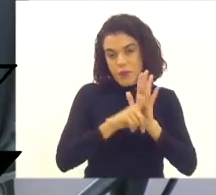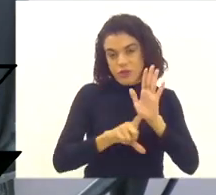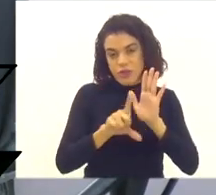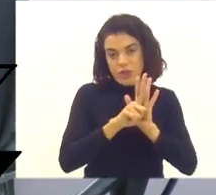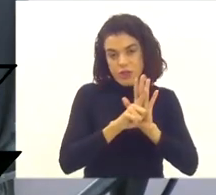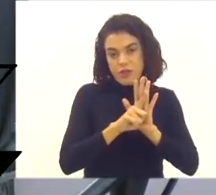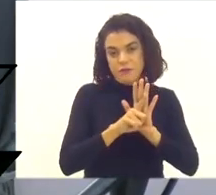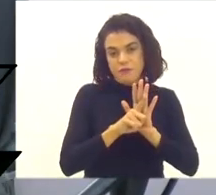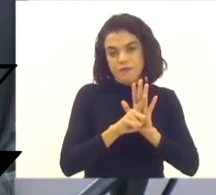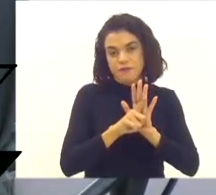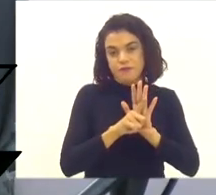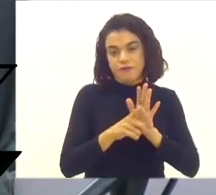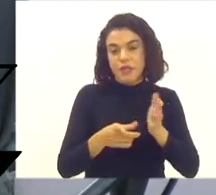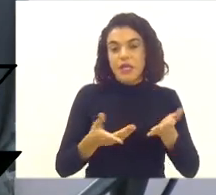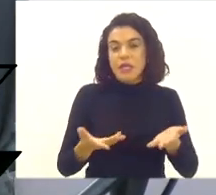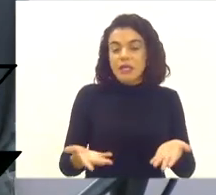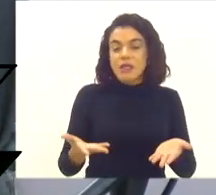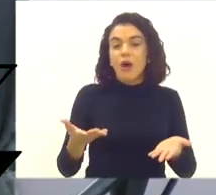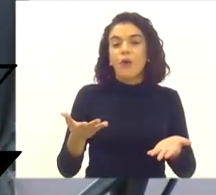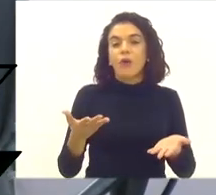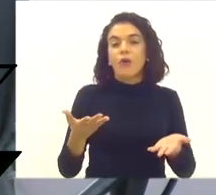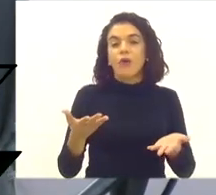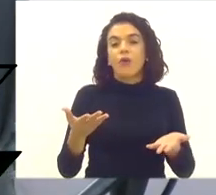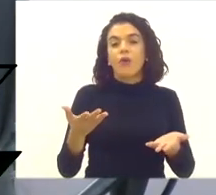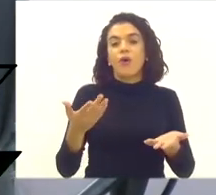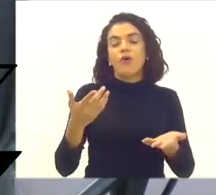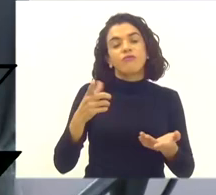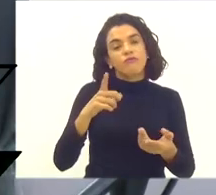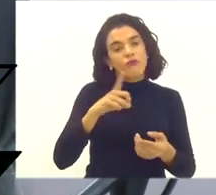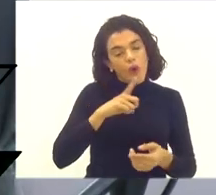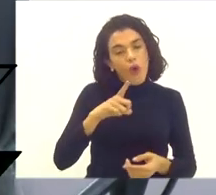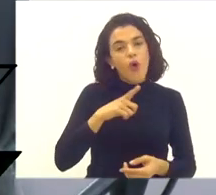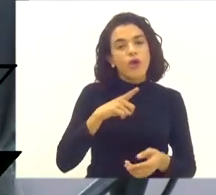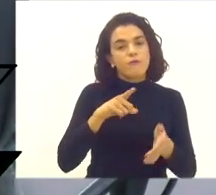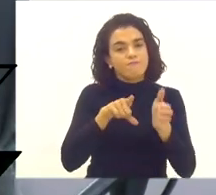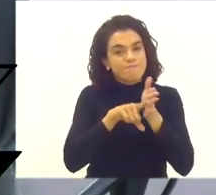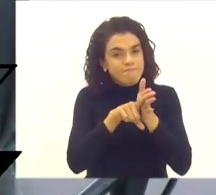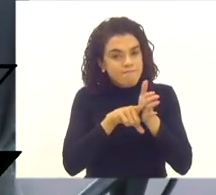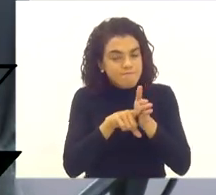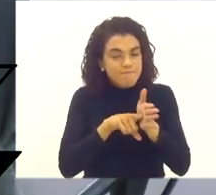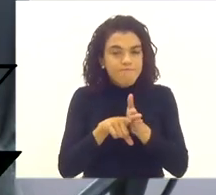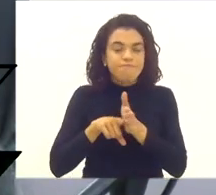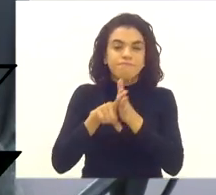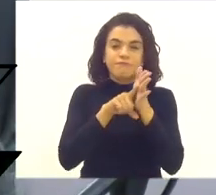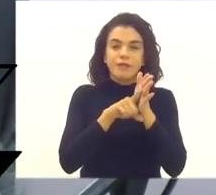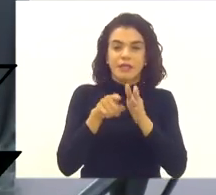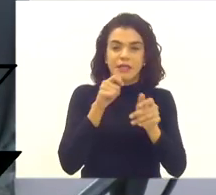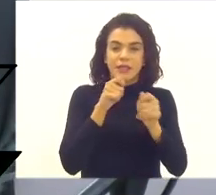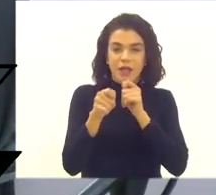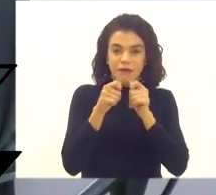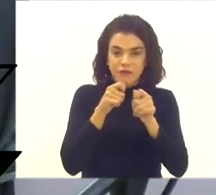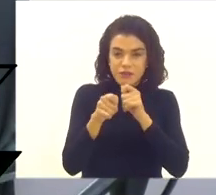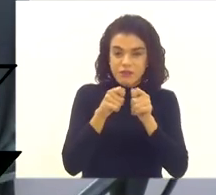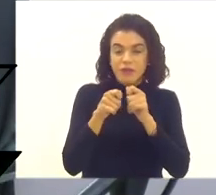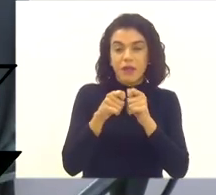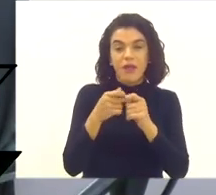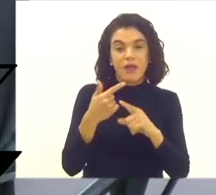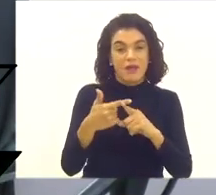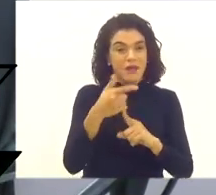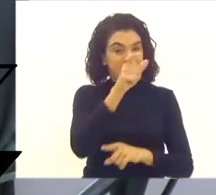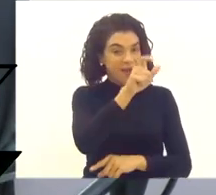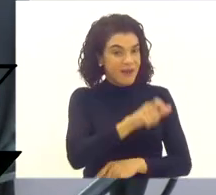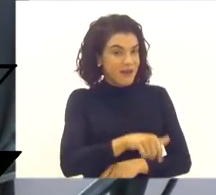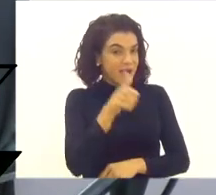e o que me chamou atenção e isso inclusive foi objeto de uma entrevista dela é que ela é